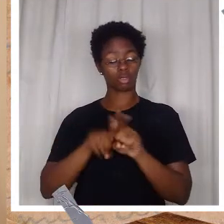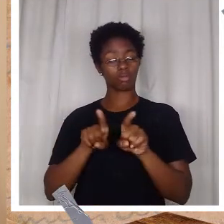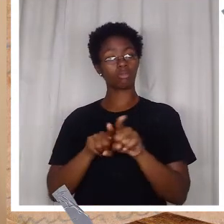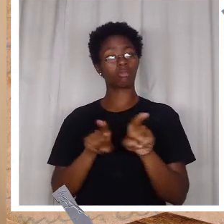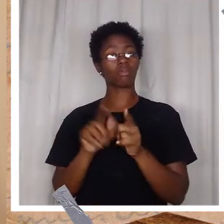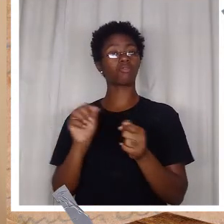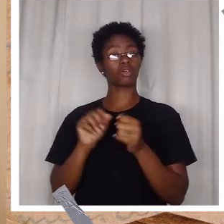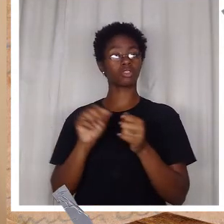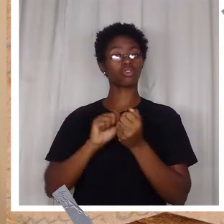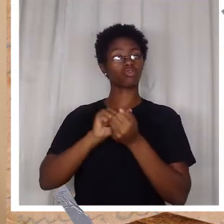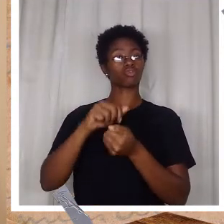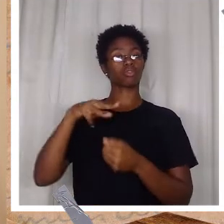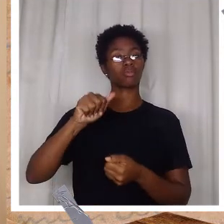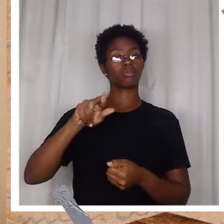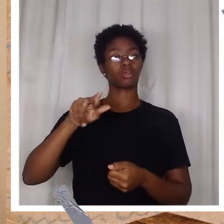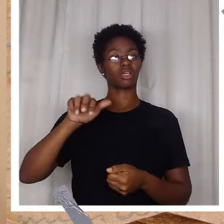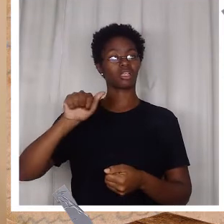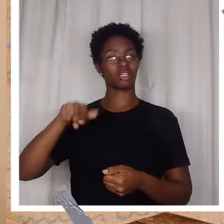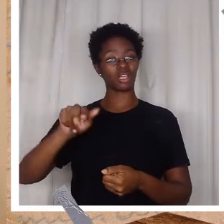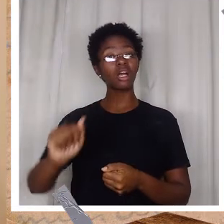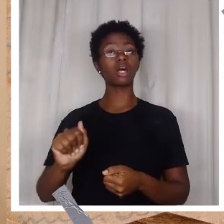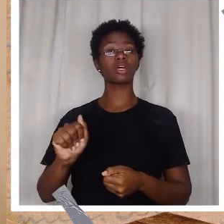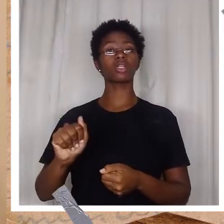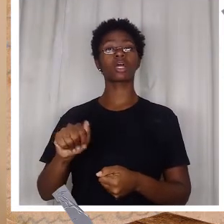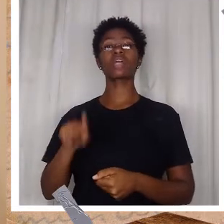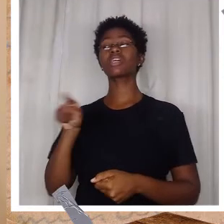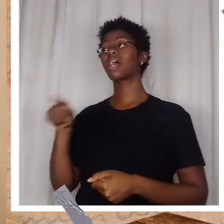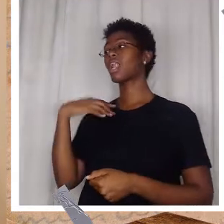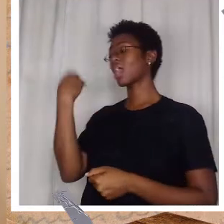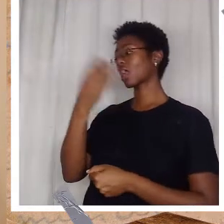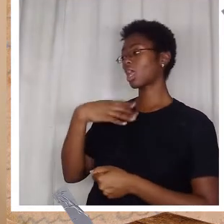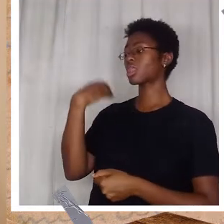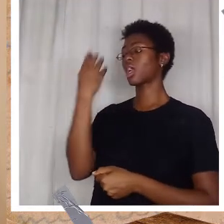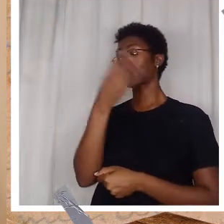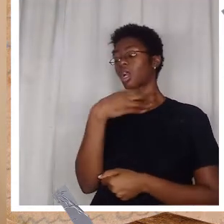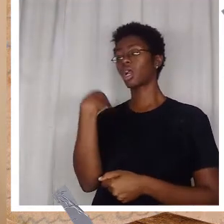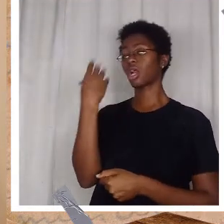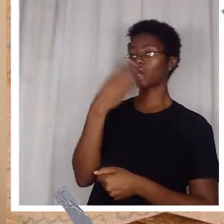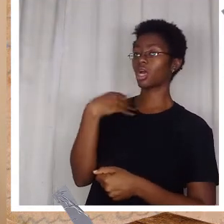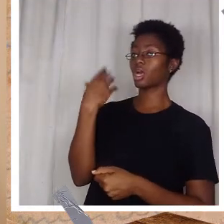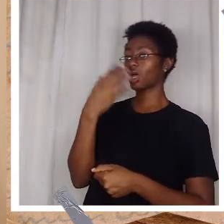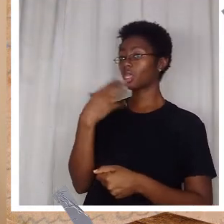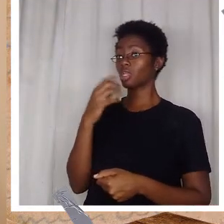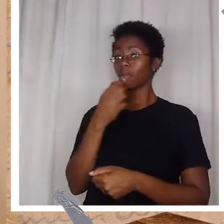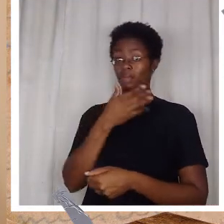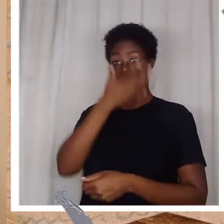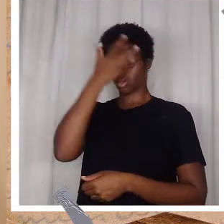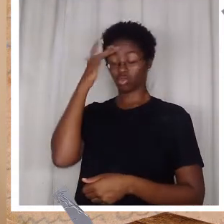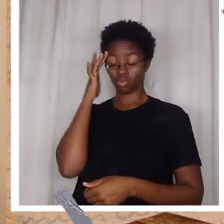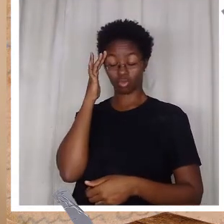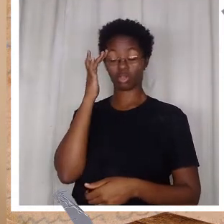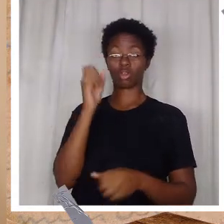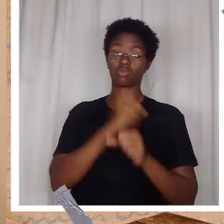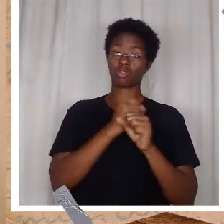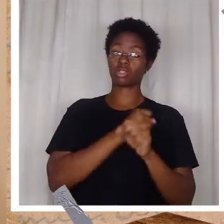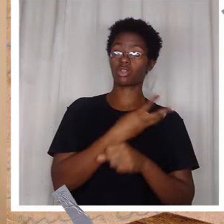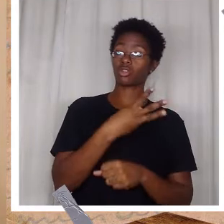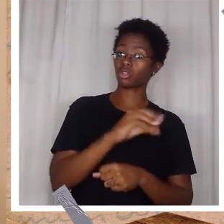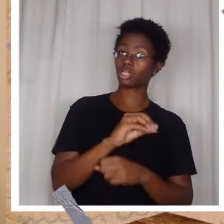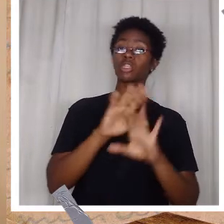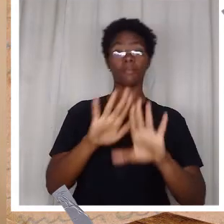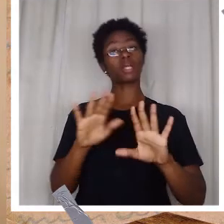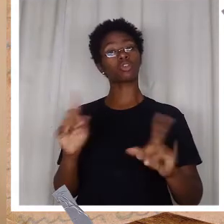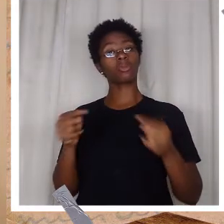a Mariana Bernardes, que ela canta autores desde a década de 30 que também versavam sobre o mesmo